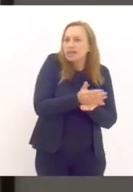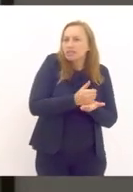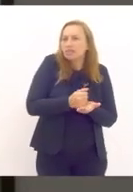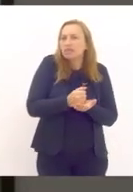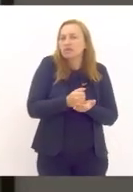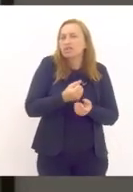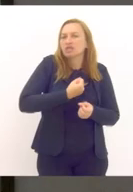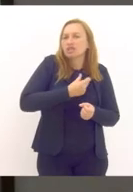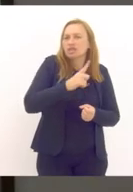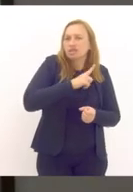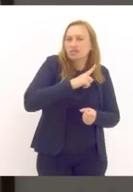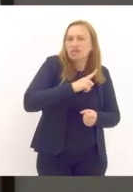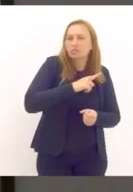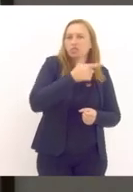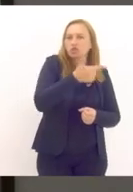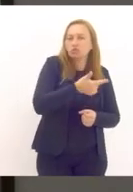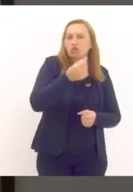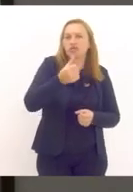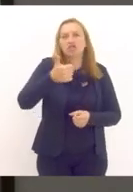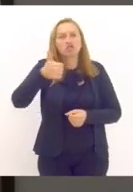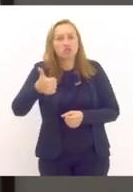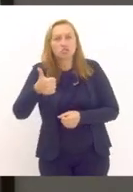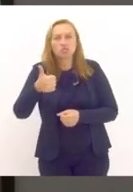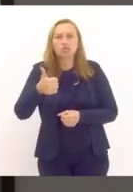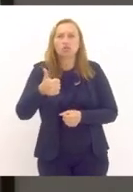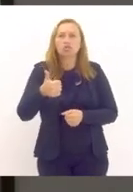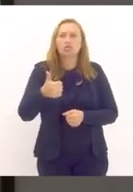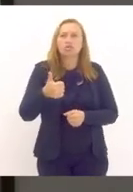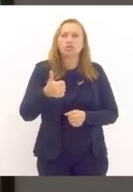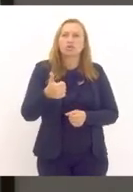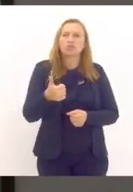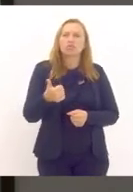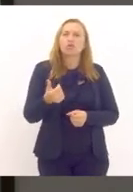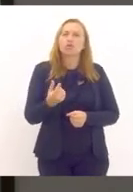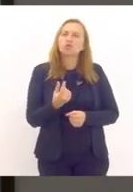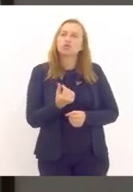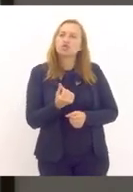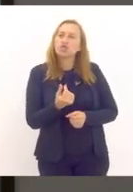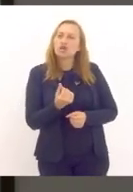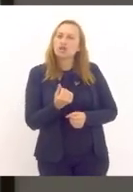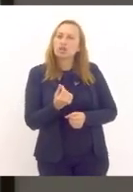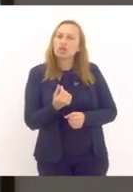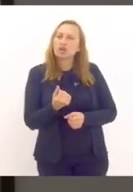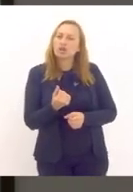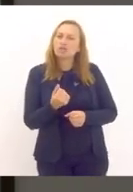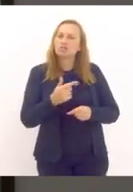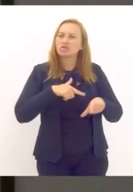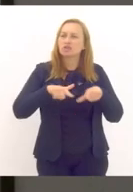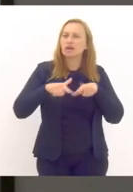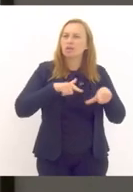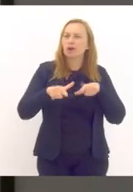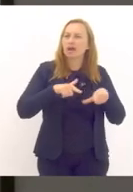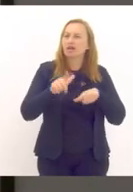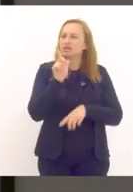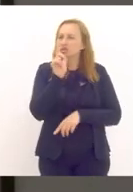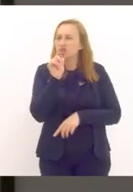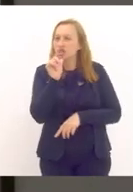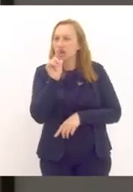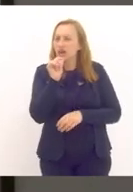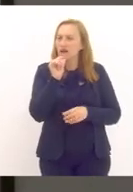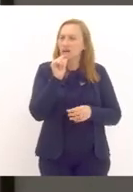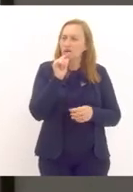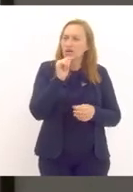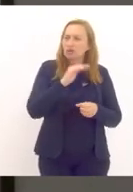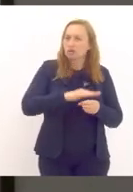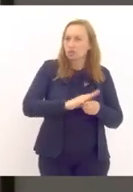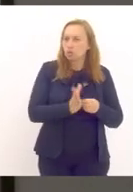em 2021, no segundo quadrimestre, foram as receitas oriundas das concessões de serviços de saneamento, de água e